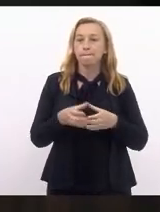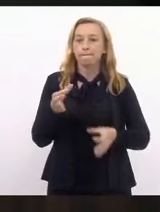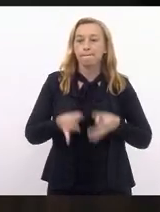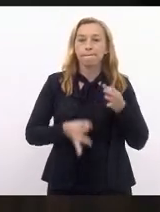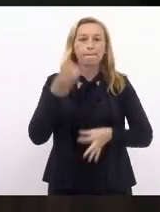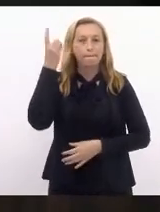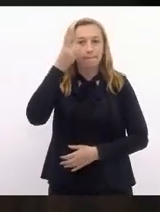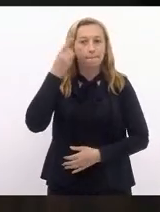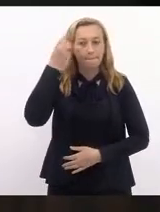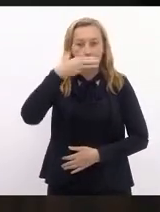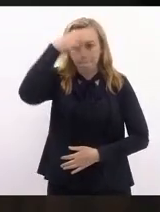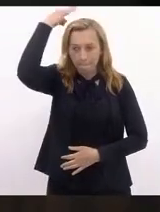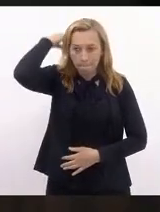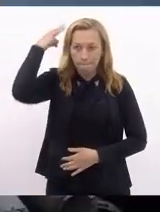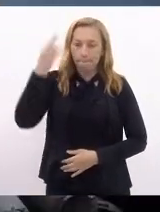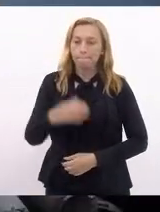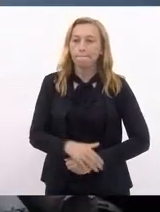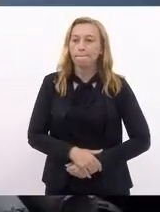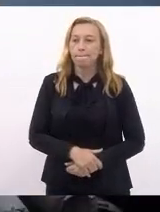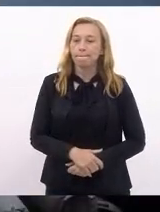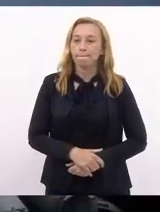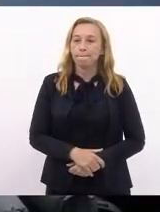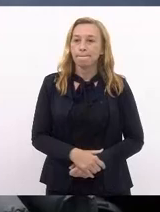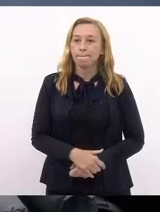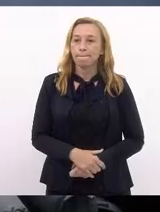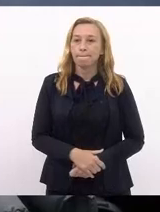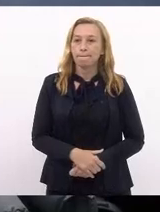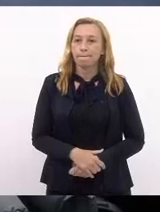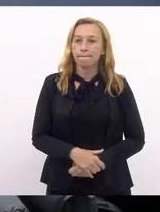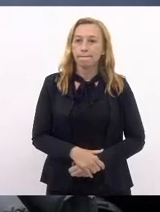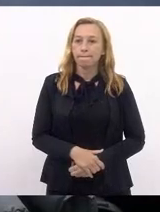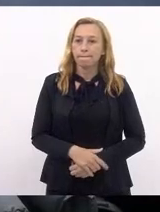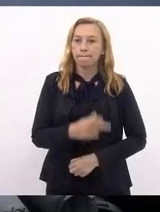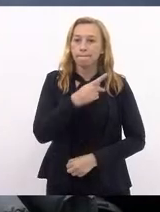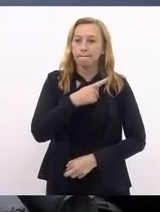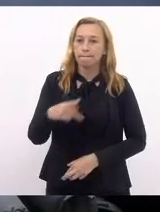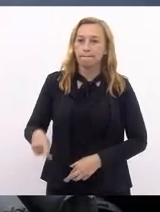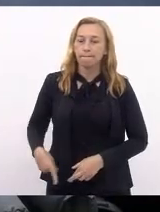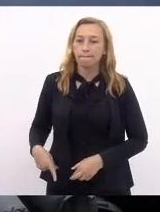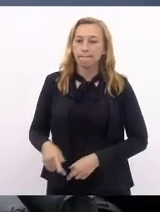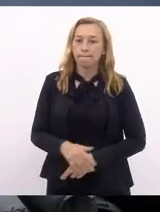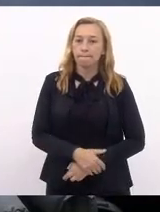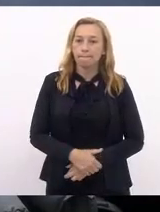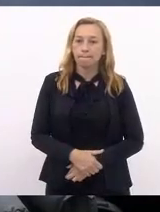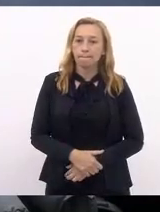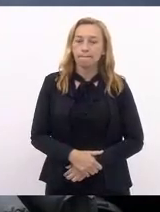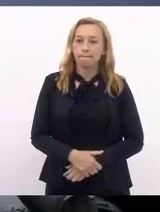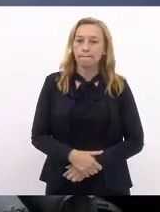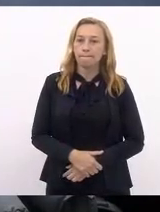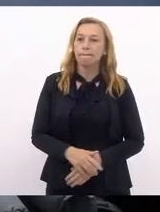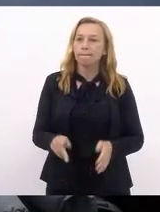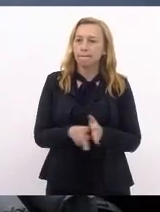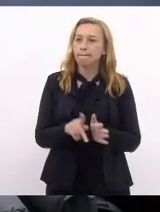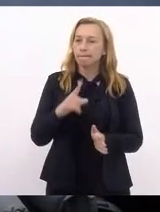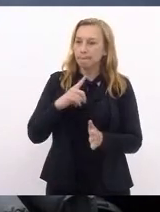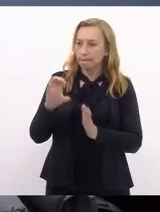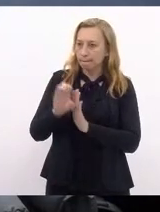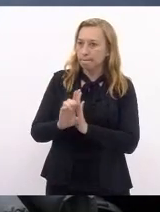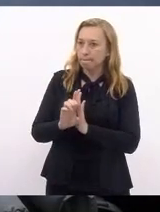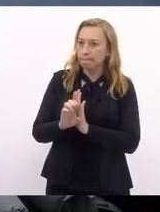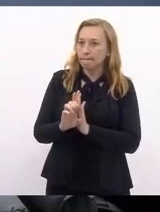de concessão Justiça deputado mas vai ser o presidente já tem